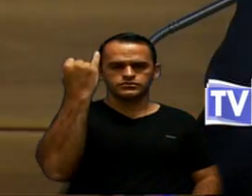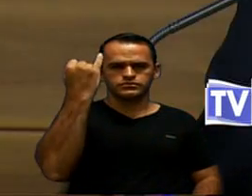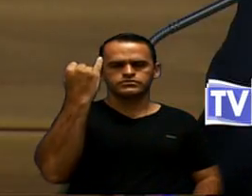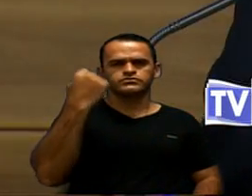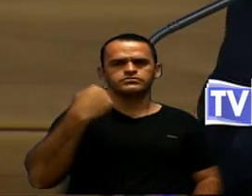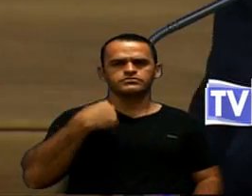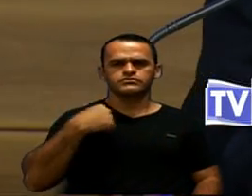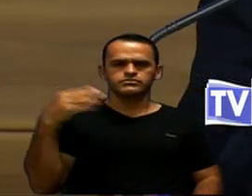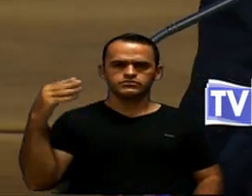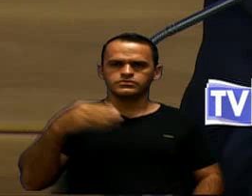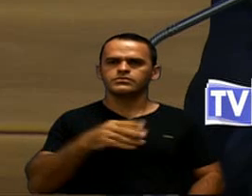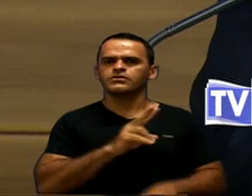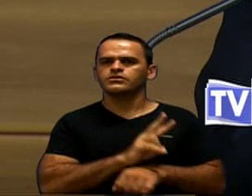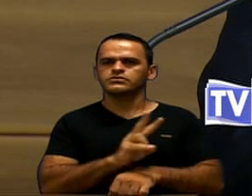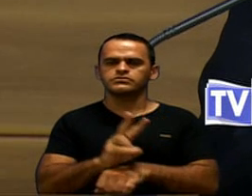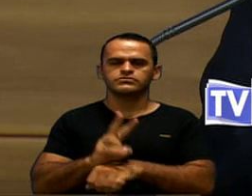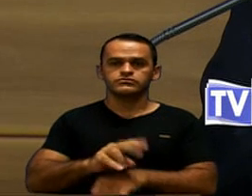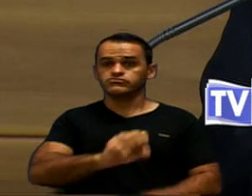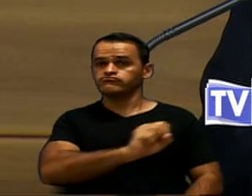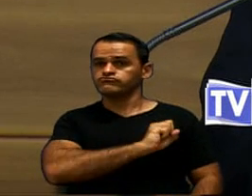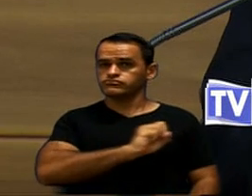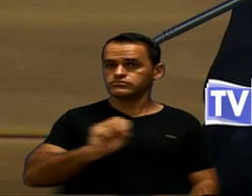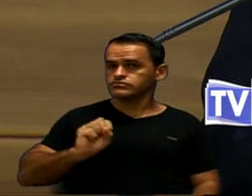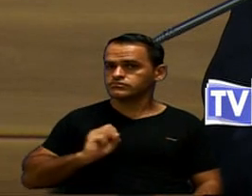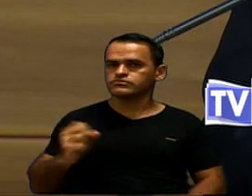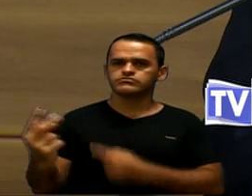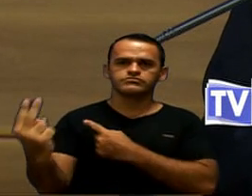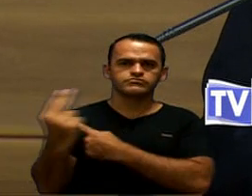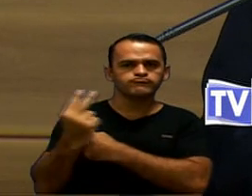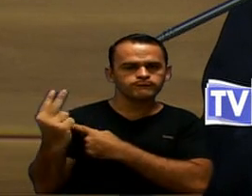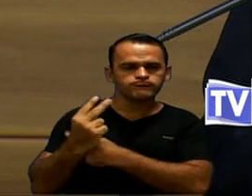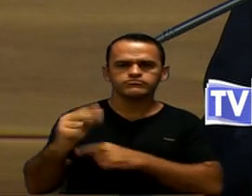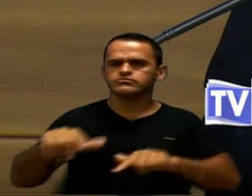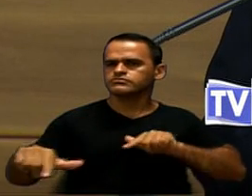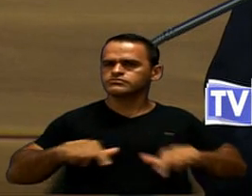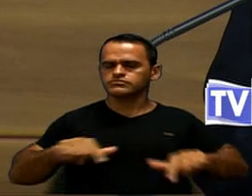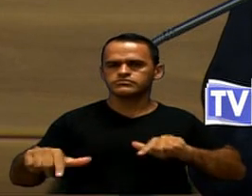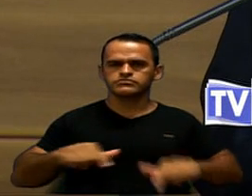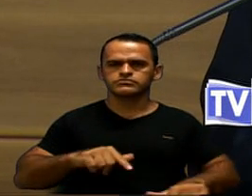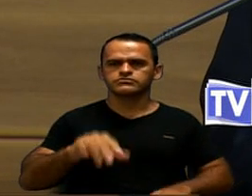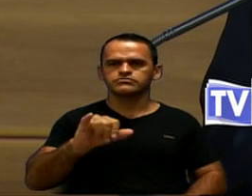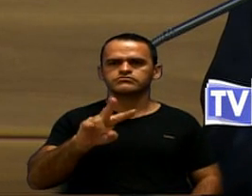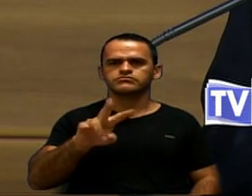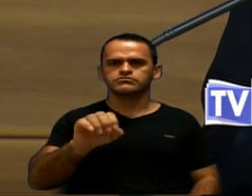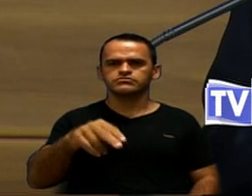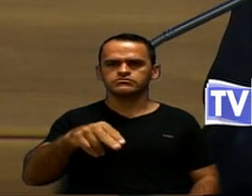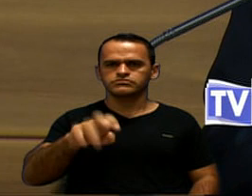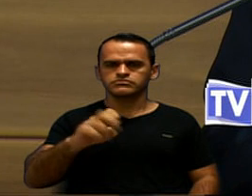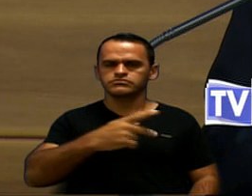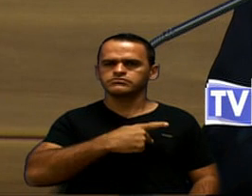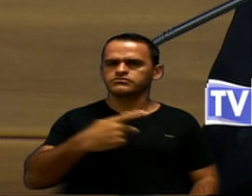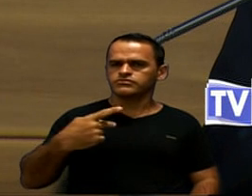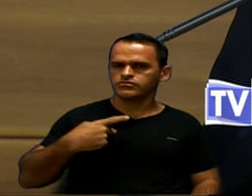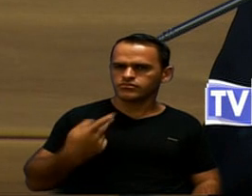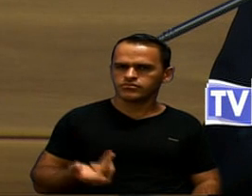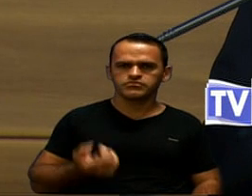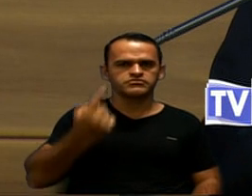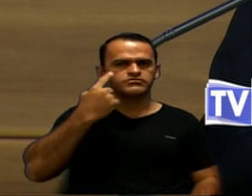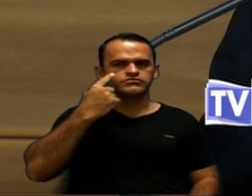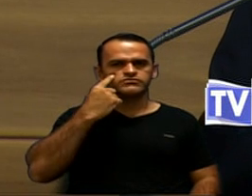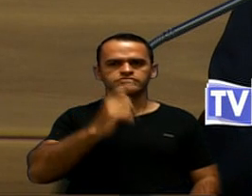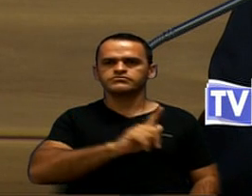Vieram fiscalizar de perto aqui, rapaz. Minha sogra veio fiscalizar meu trabalho aqui, ó. Pastor Ivone Assiari, veio ver se o Gênero está trabalhando.